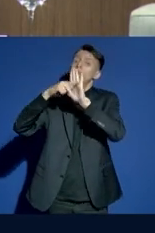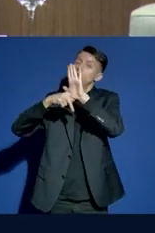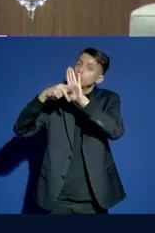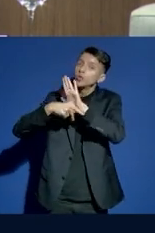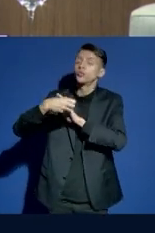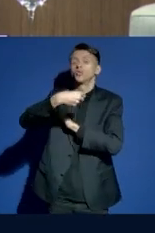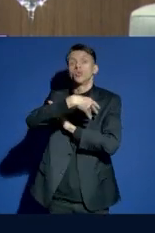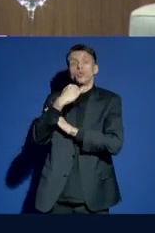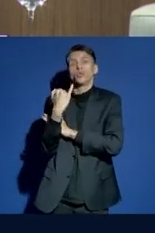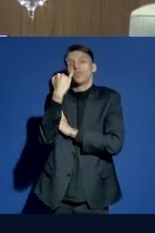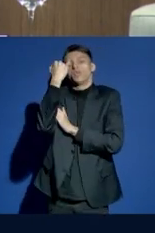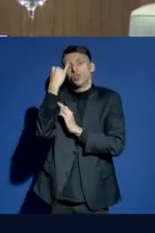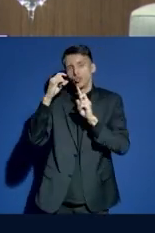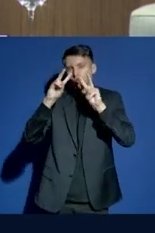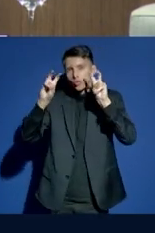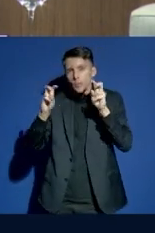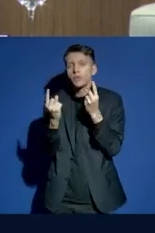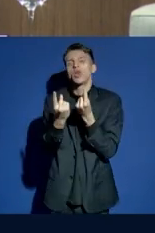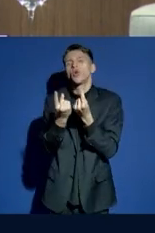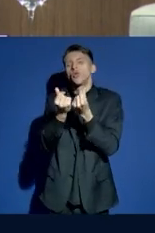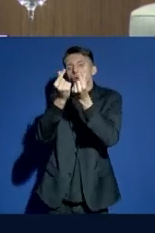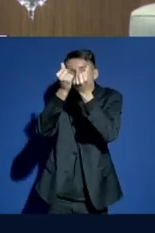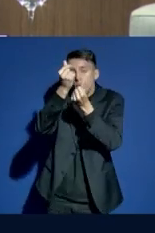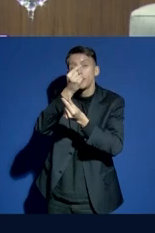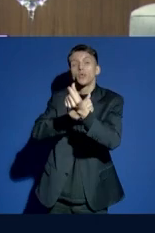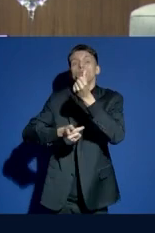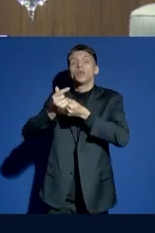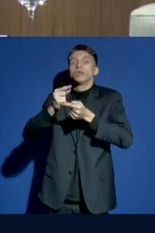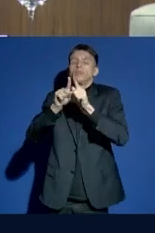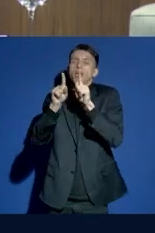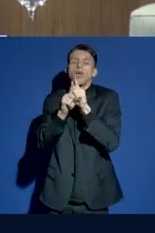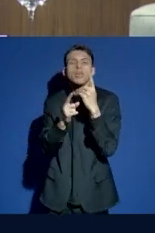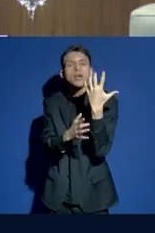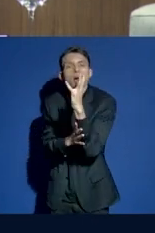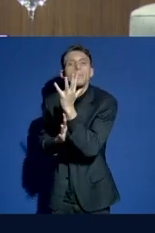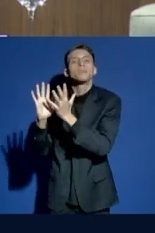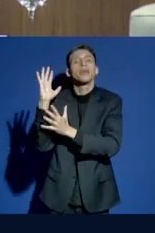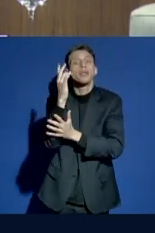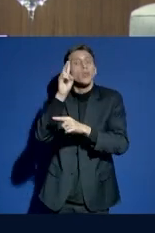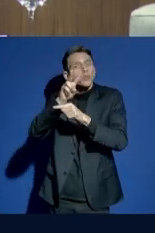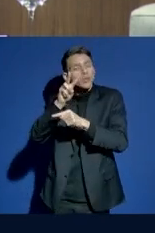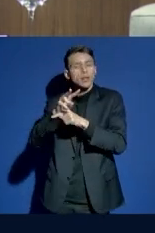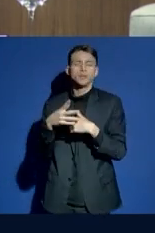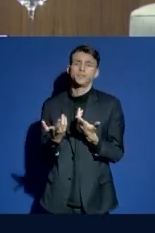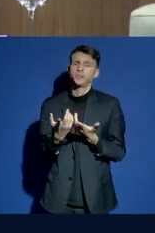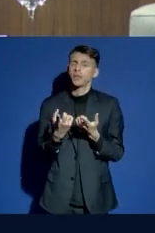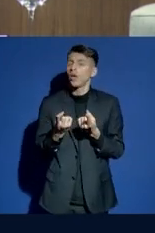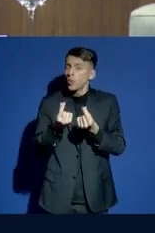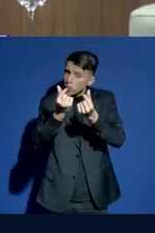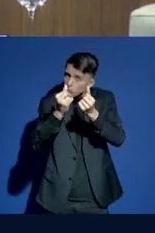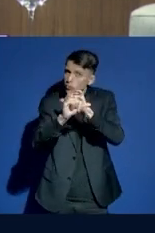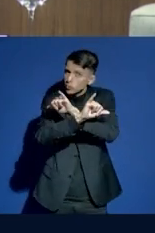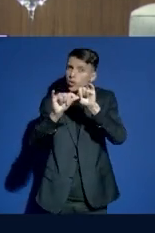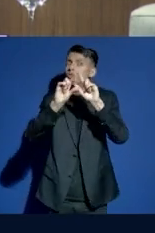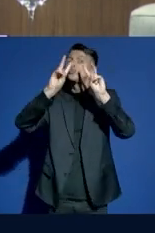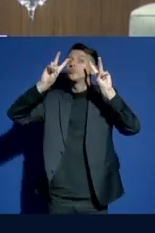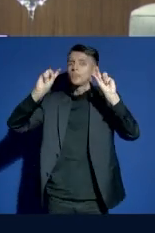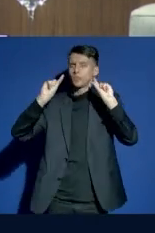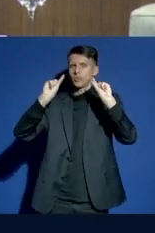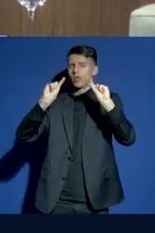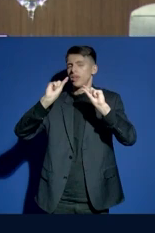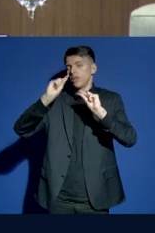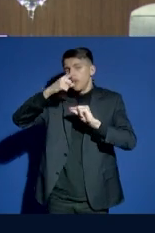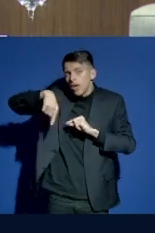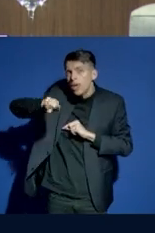importante do ponto de vista econômico e ambiental econômico Porque é importante que todos entendam hoje